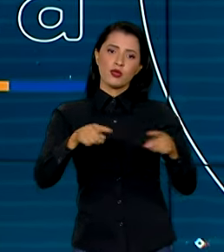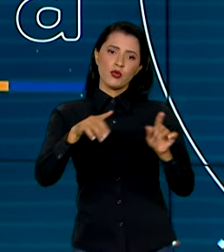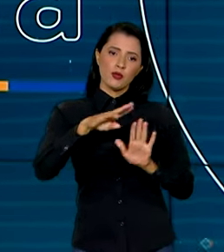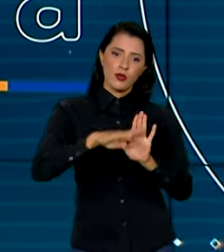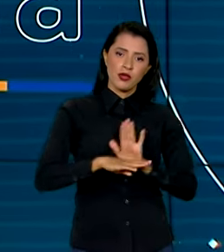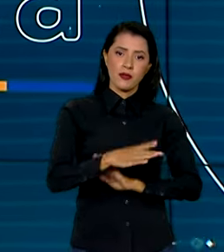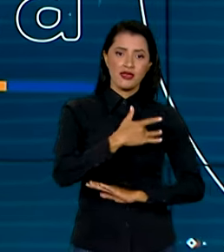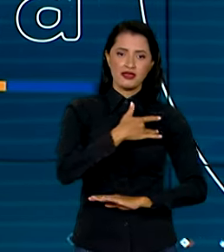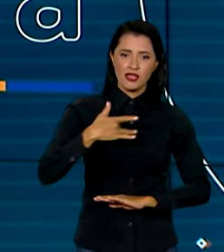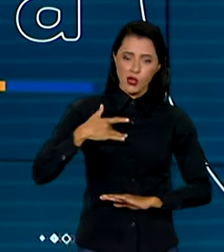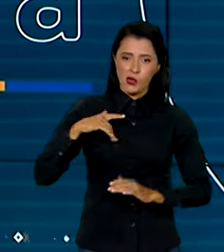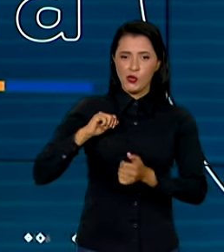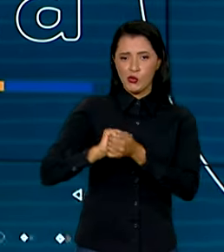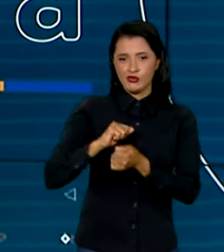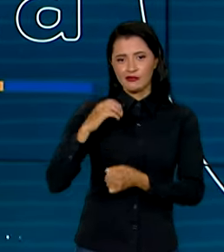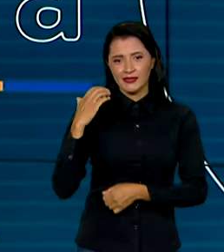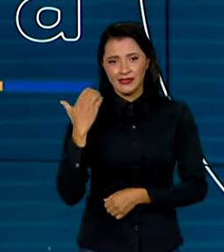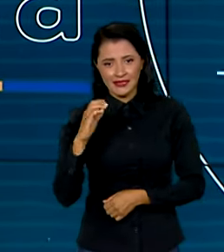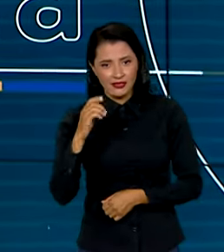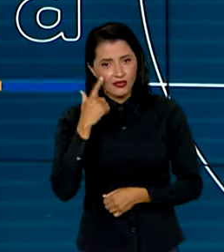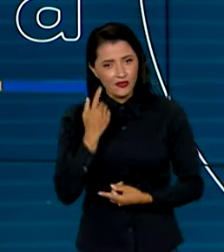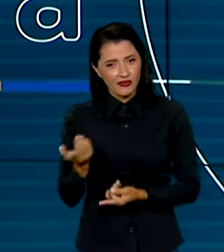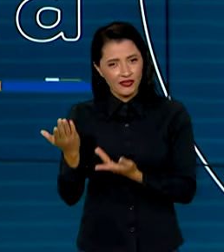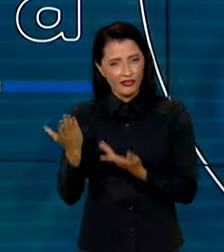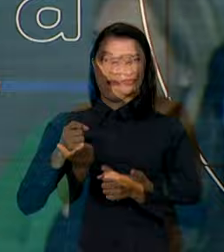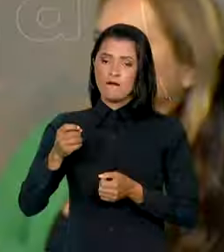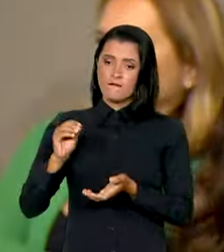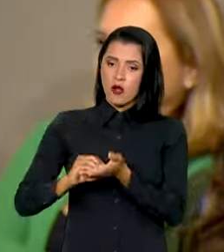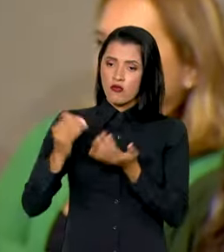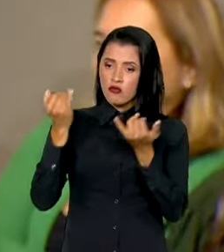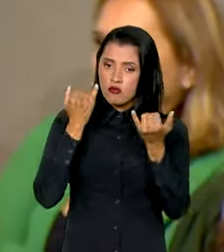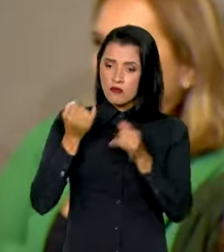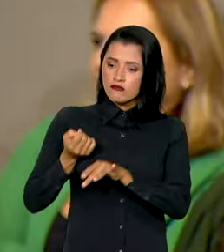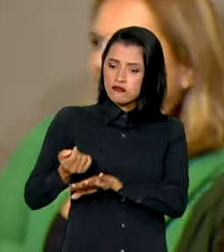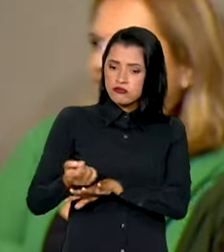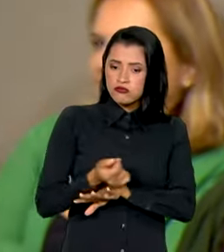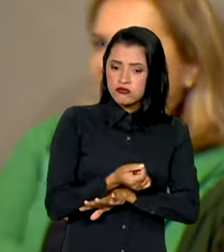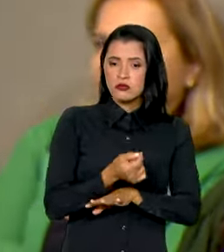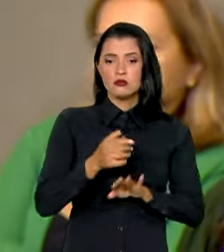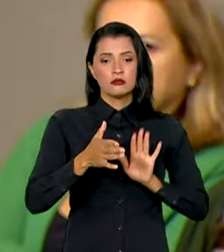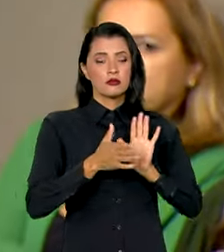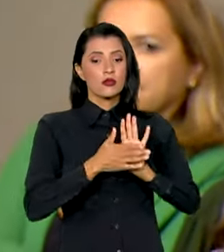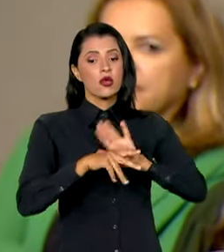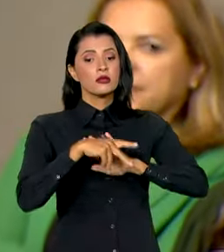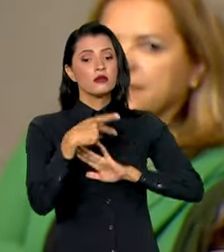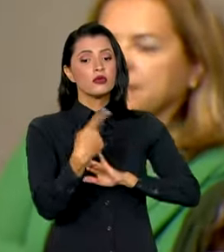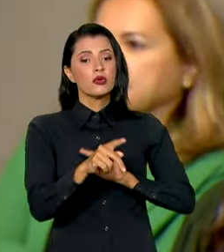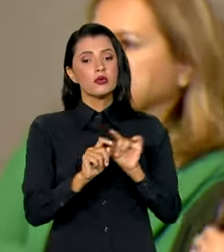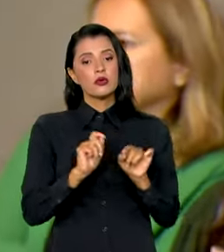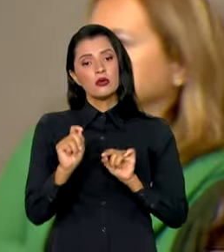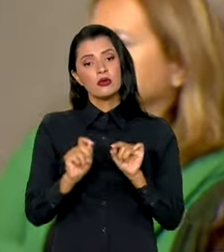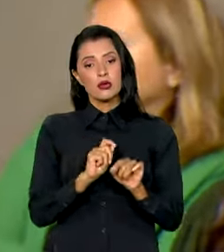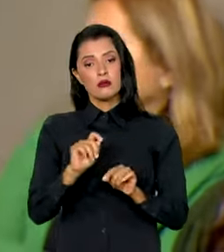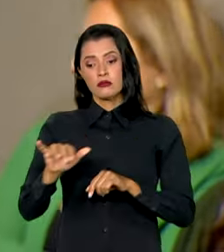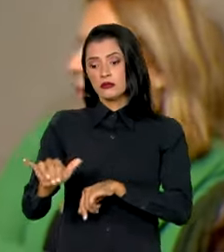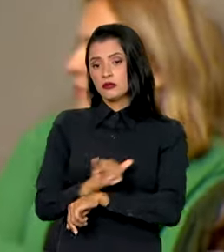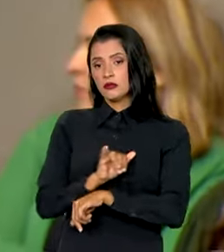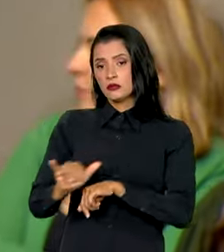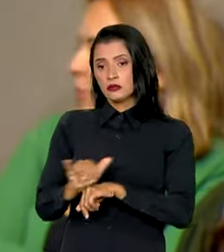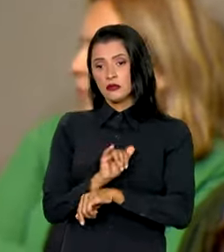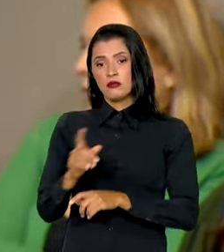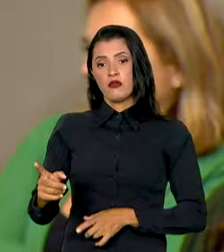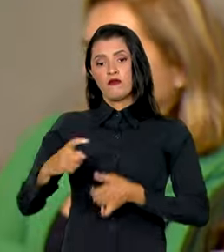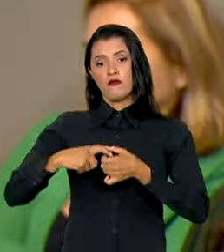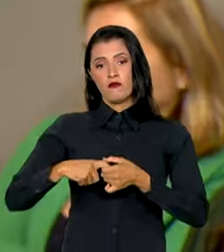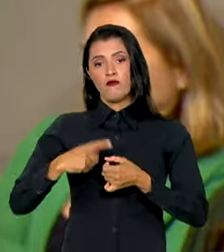programa Saúde com Ciência. Veja como foi. A proposta faz parte da estratégia para